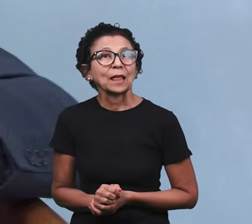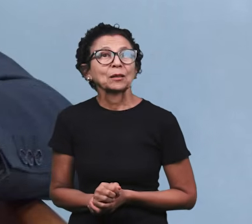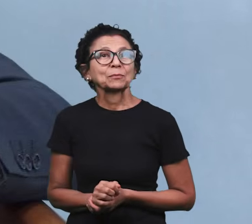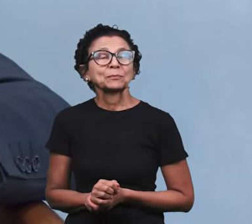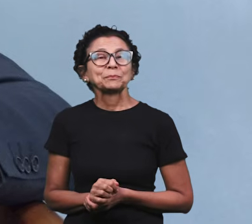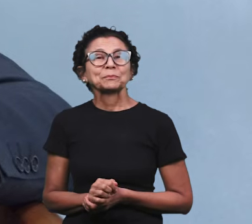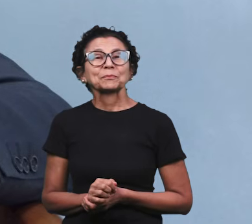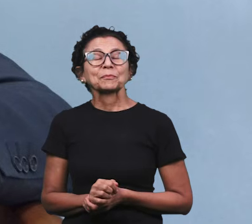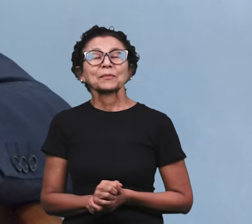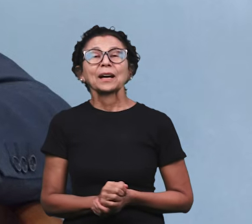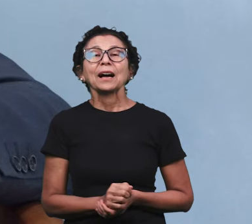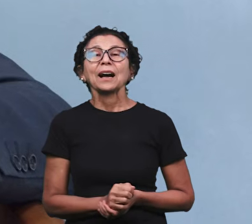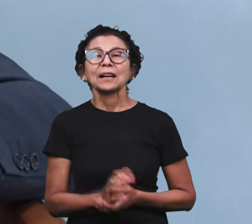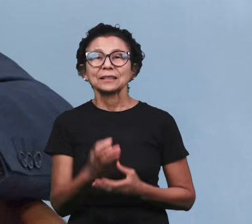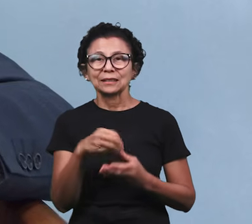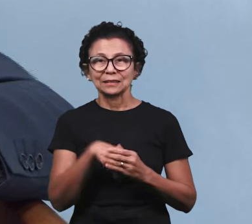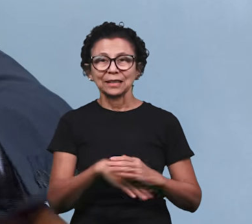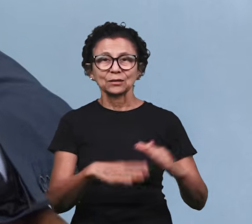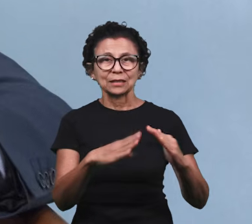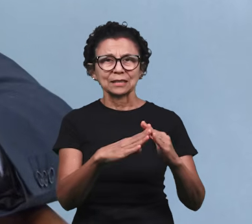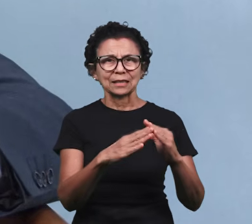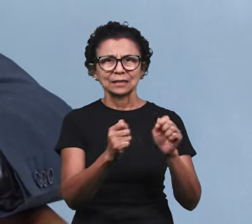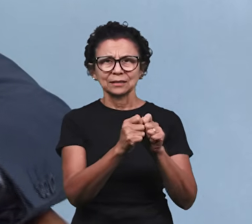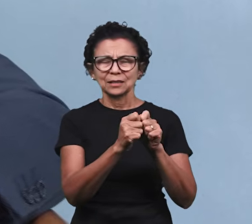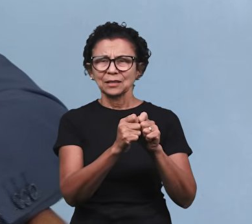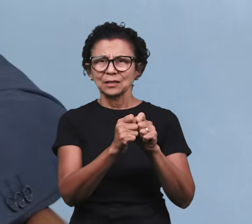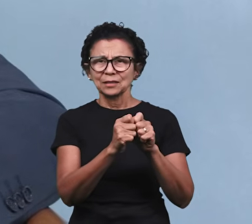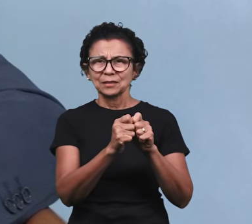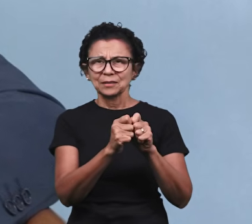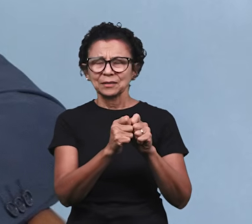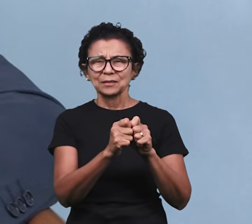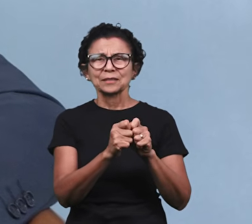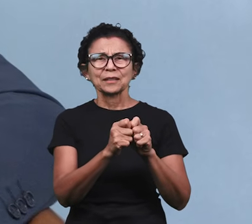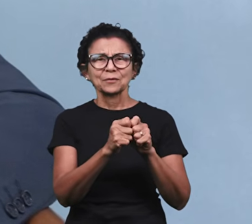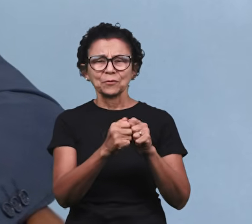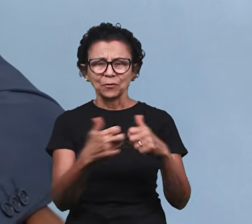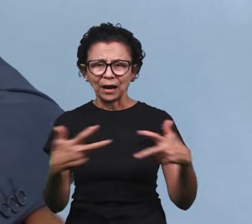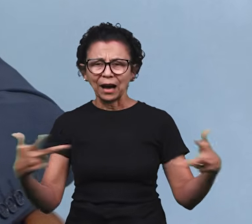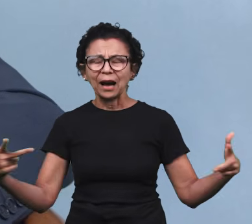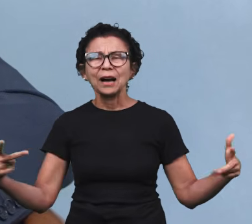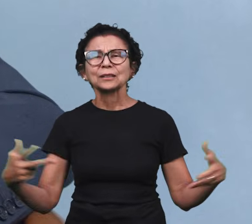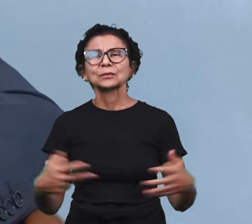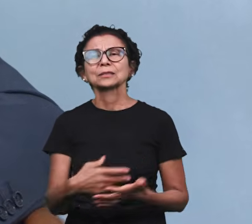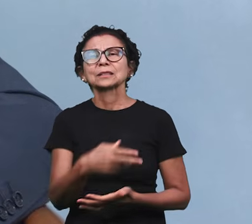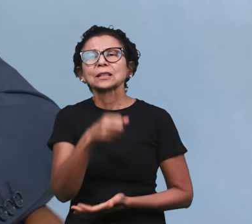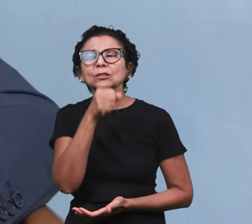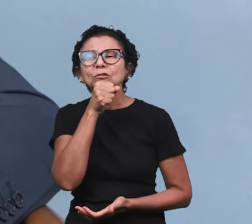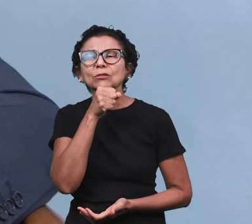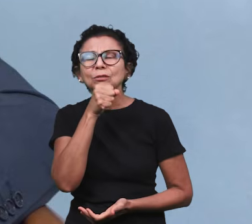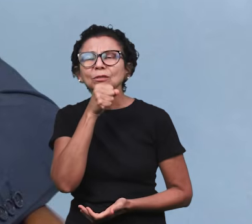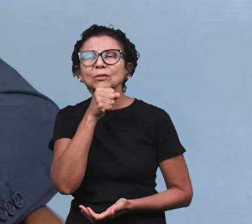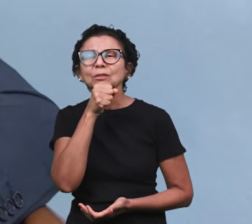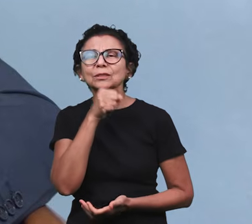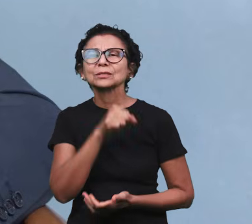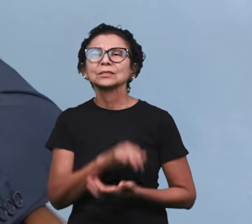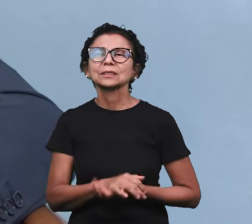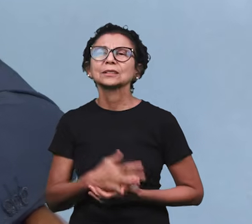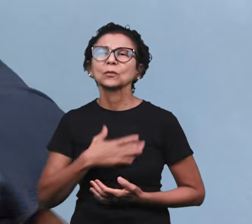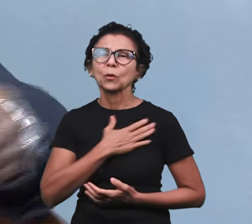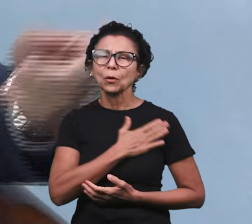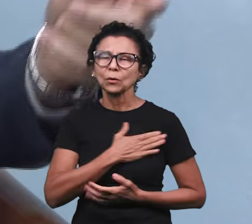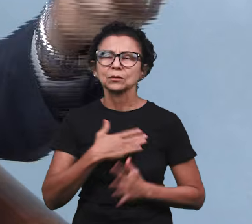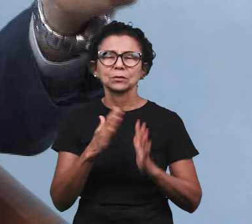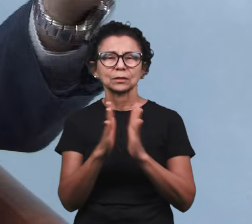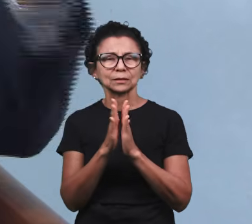os outros idosos que lá residem, estão recebendo assistência também, oração, e coisa